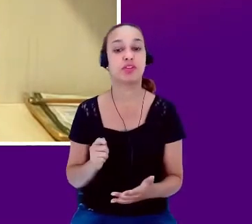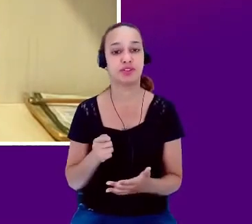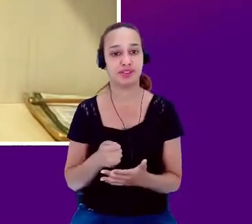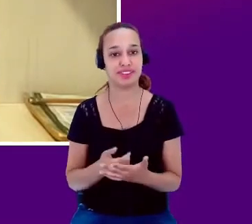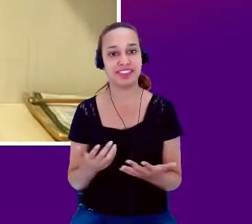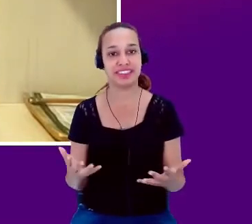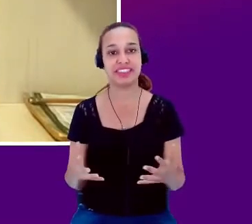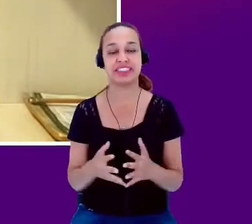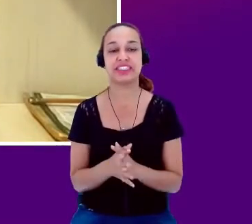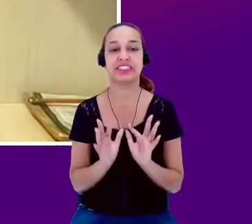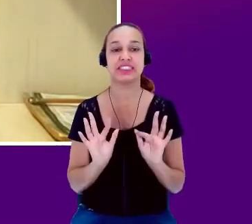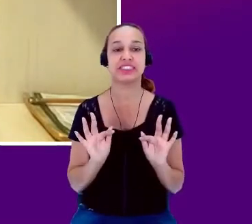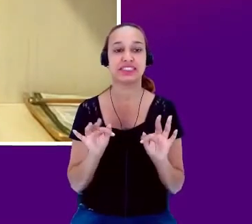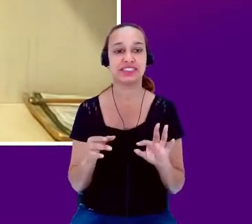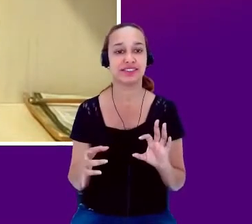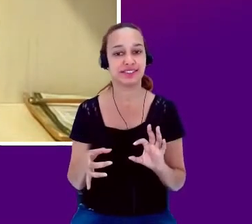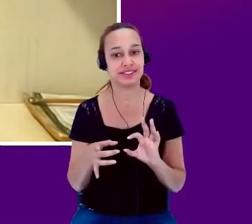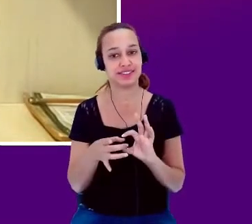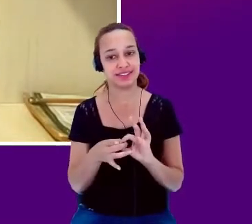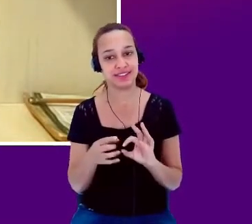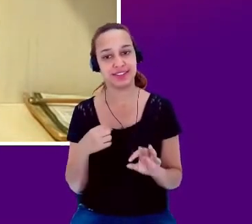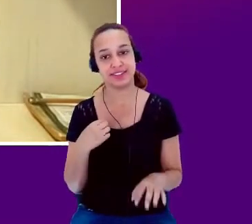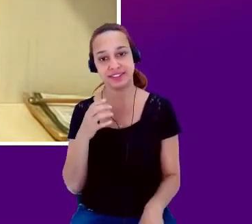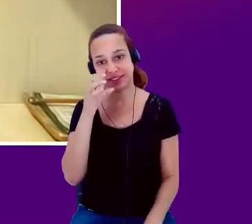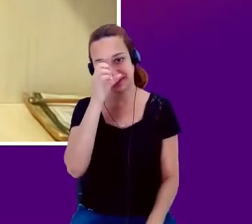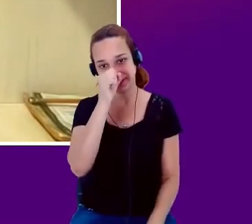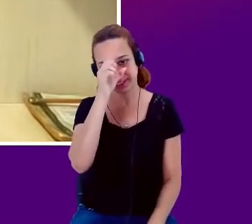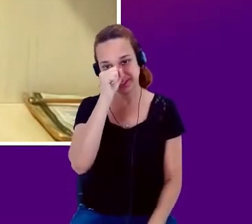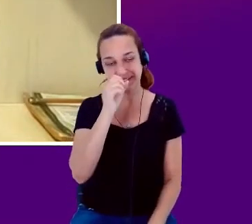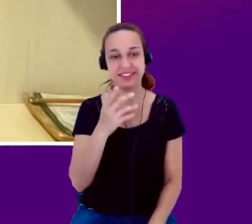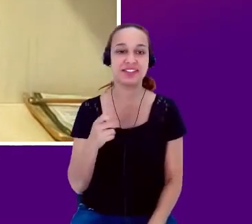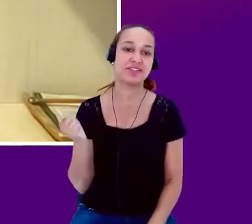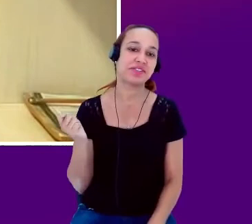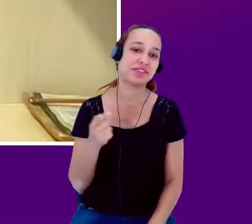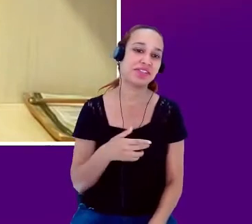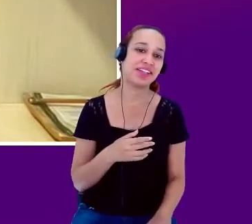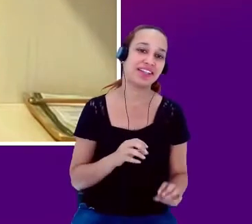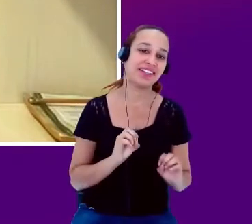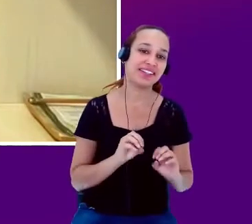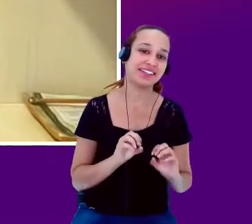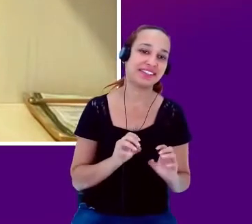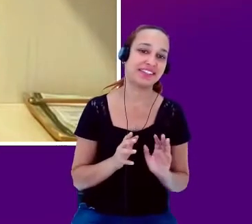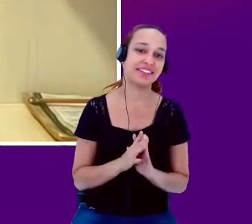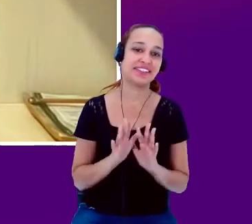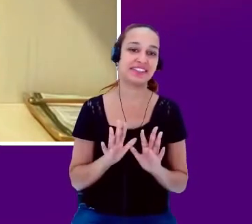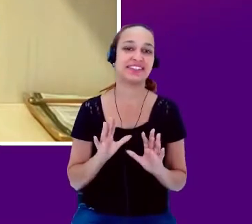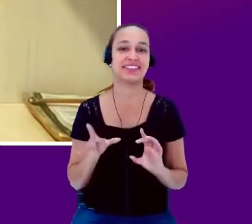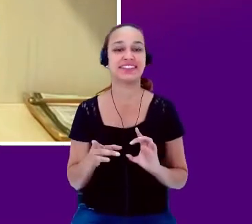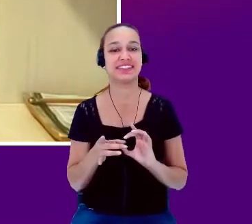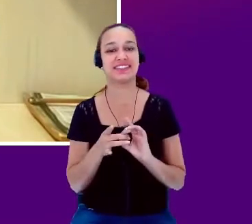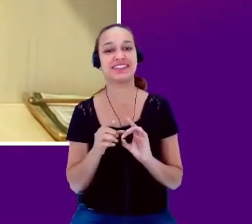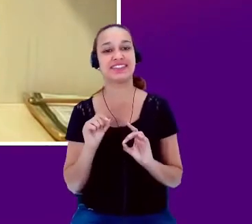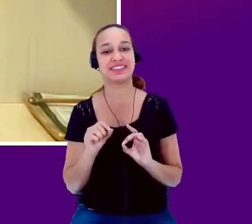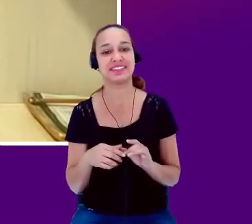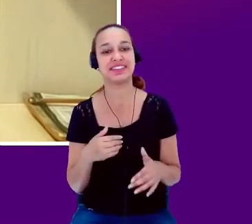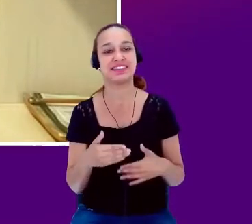brevíssima desse painel, no qual eu mais aprendi do que pude contribuir, eu salientaria que nesse processo de